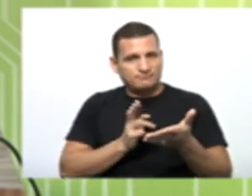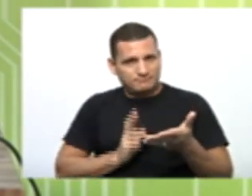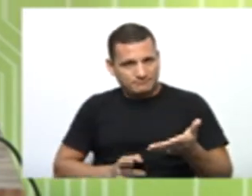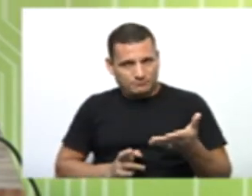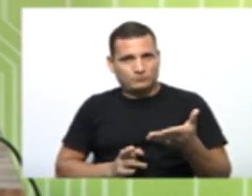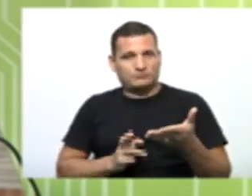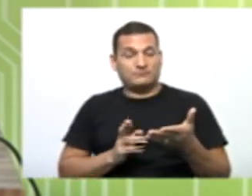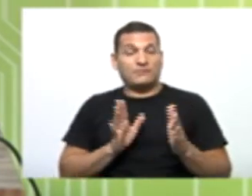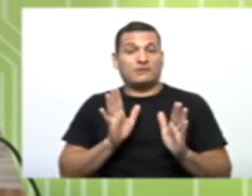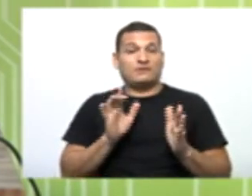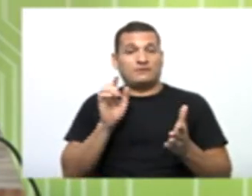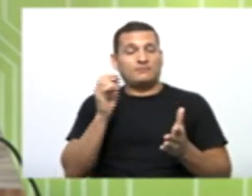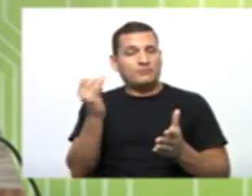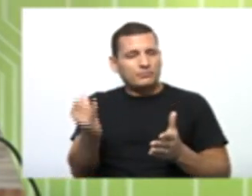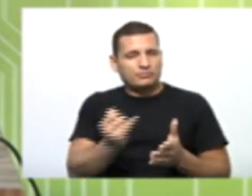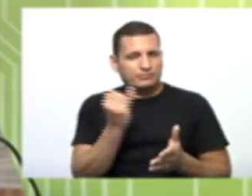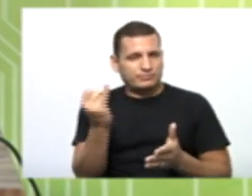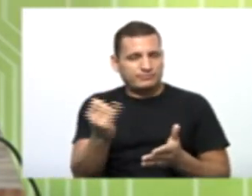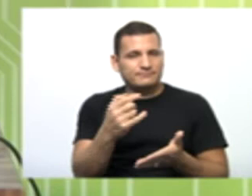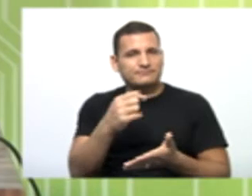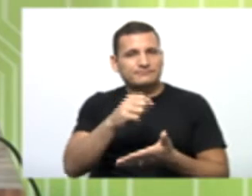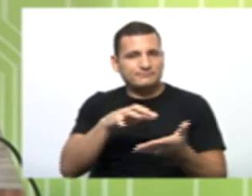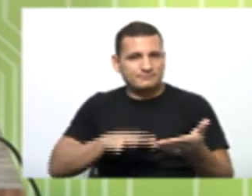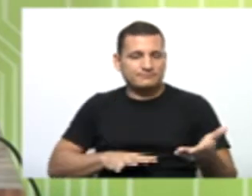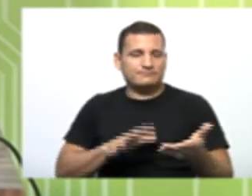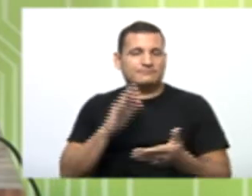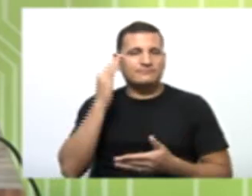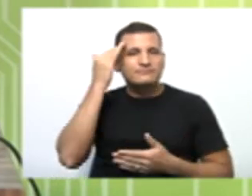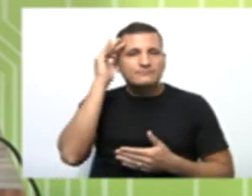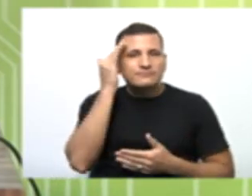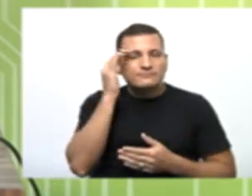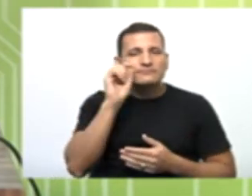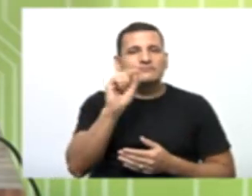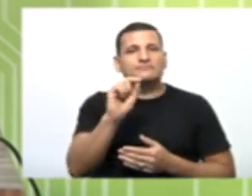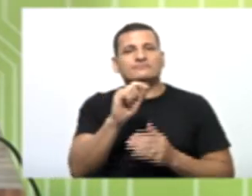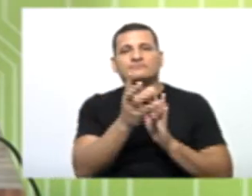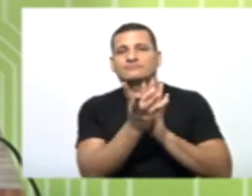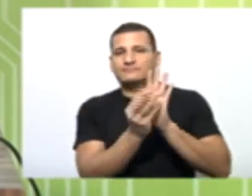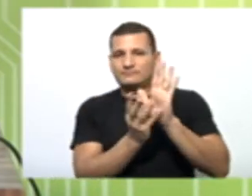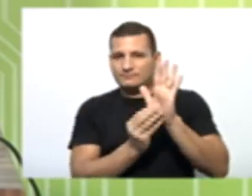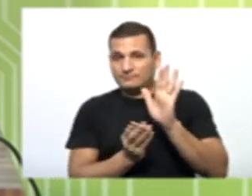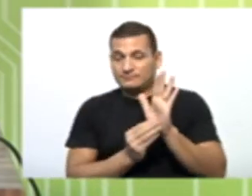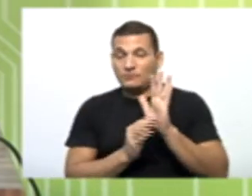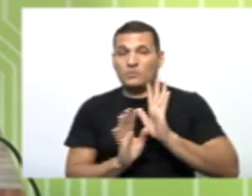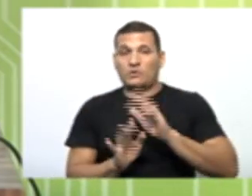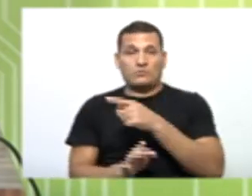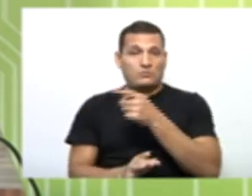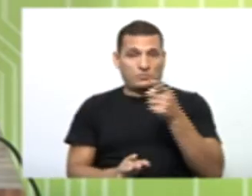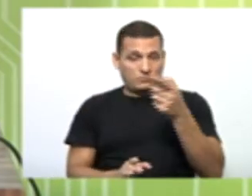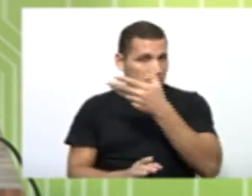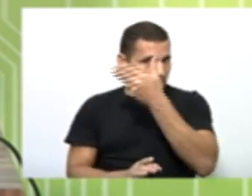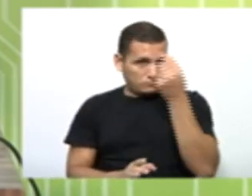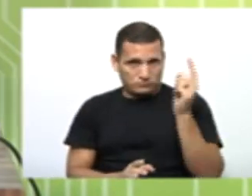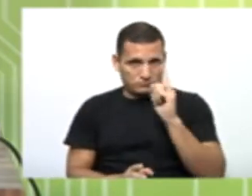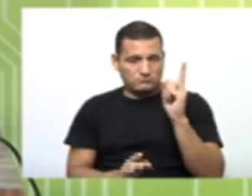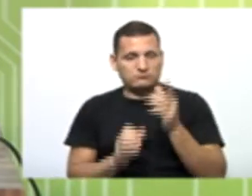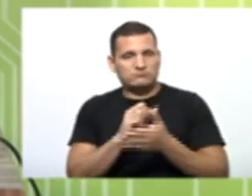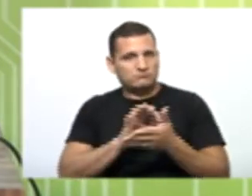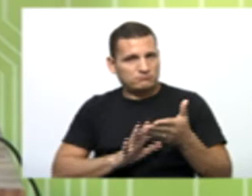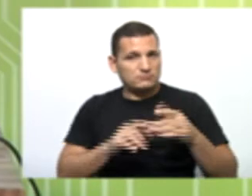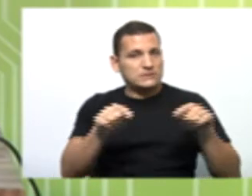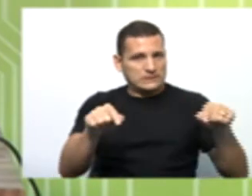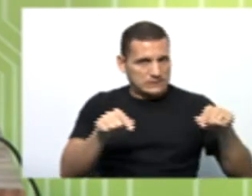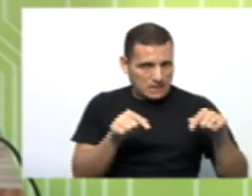tenha sido importante para a compreensão do assunto. Não esqueçam que as atividades de sala e as atividades